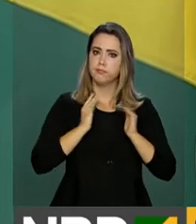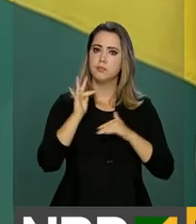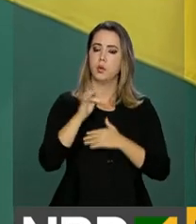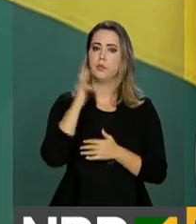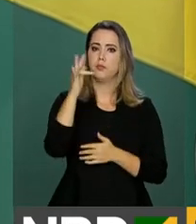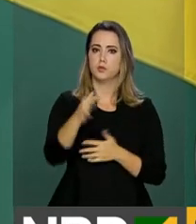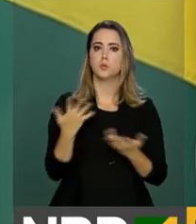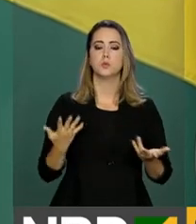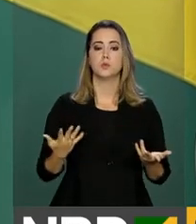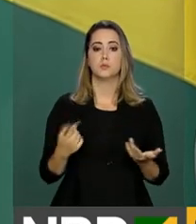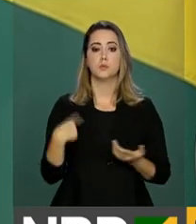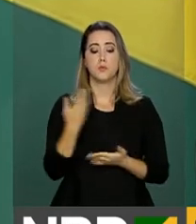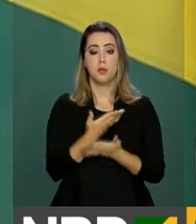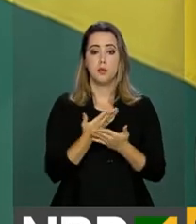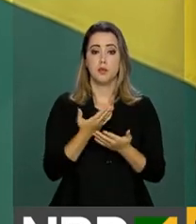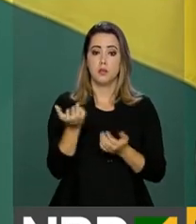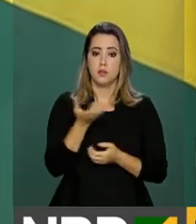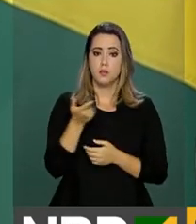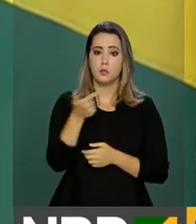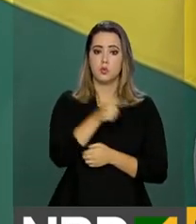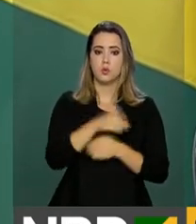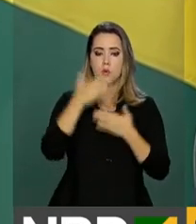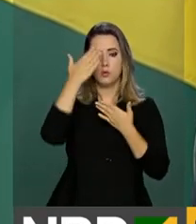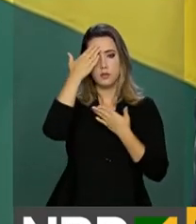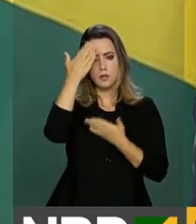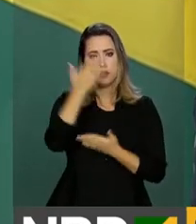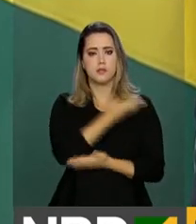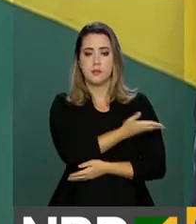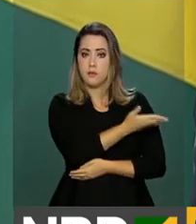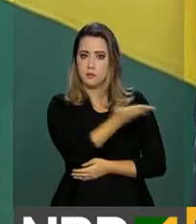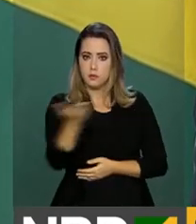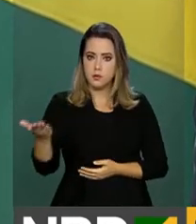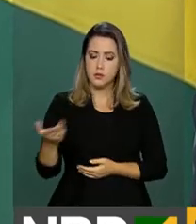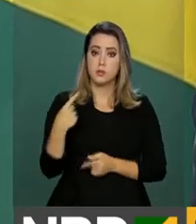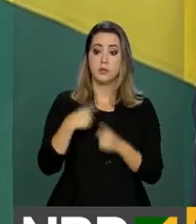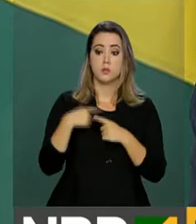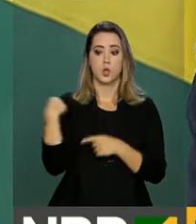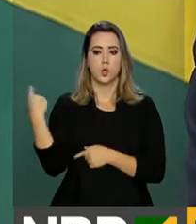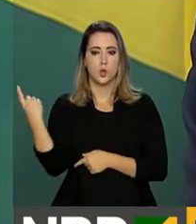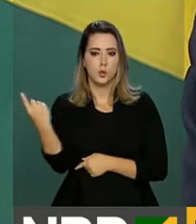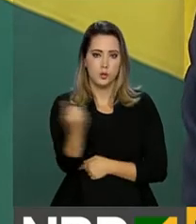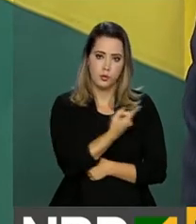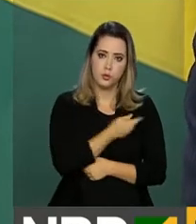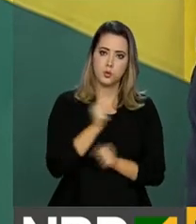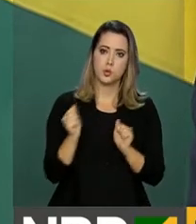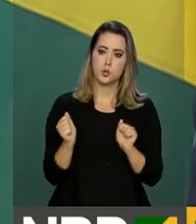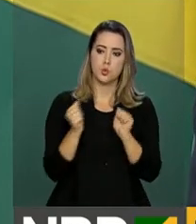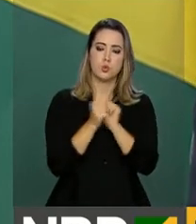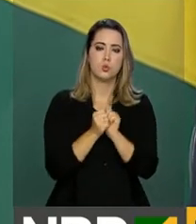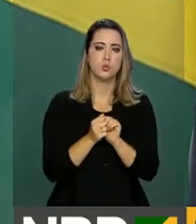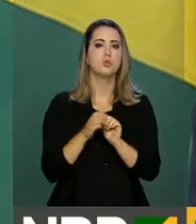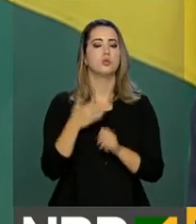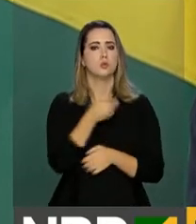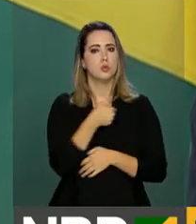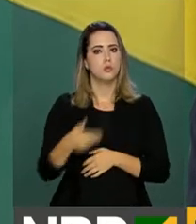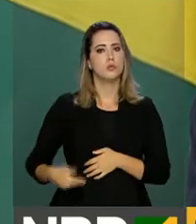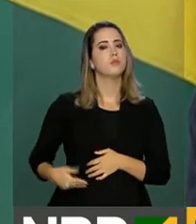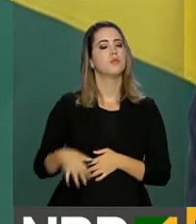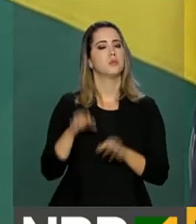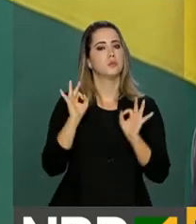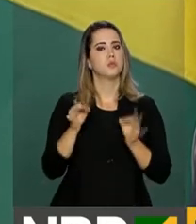mais uma vez agradecer a vocês eu acho que nós estamos fazendo um governo com julgado nós estamos dando um exemplo